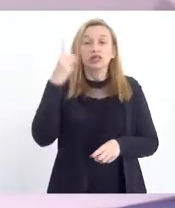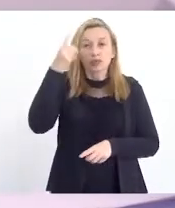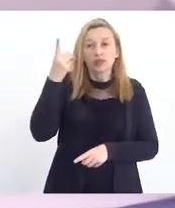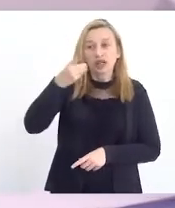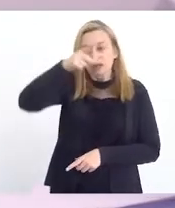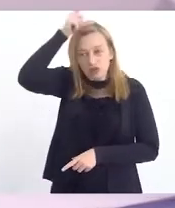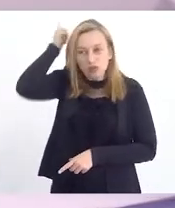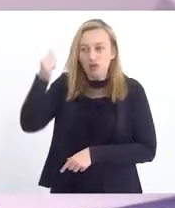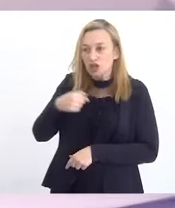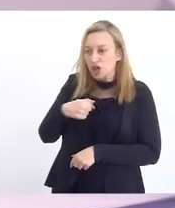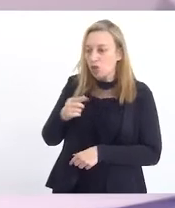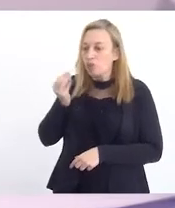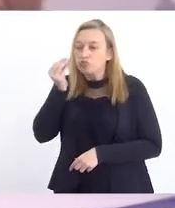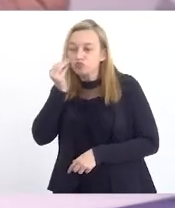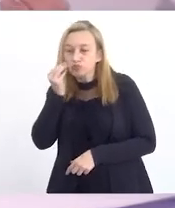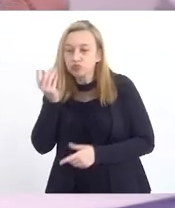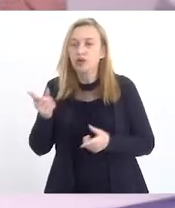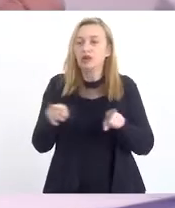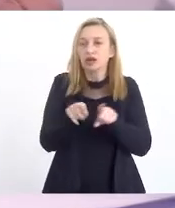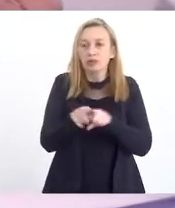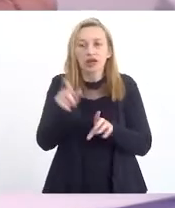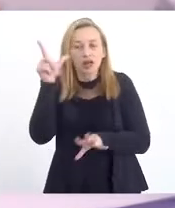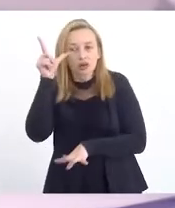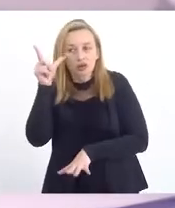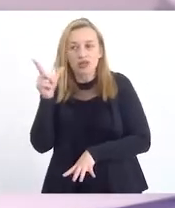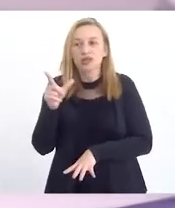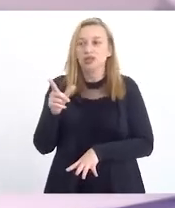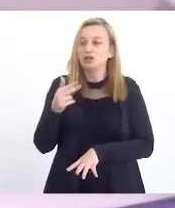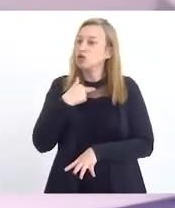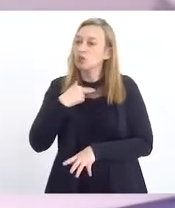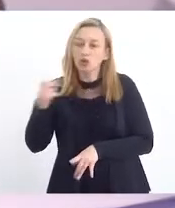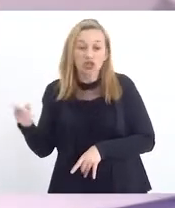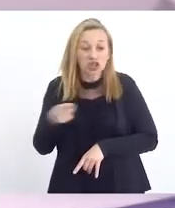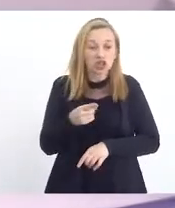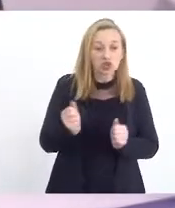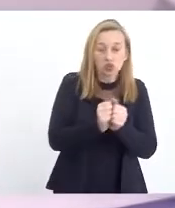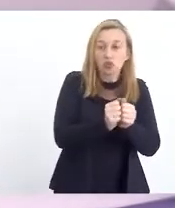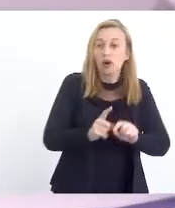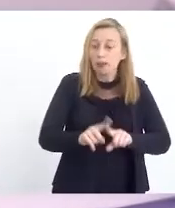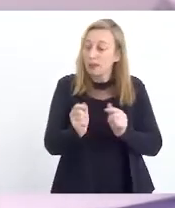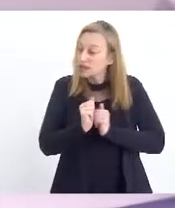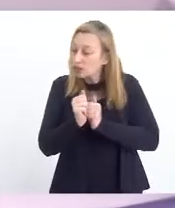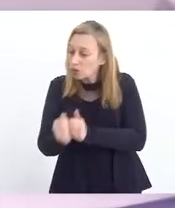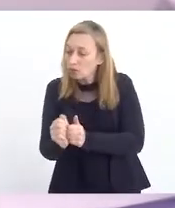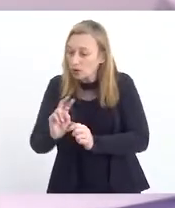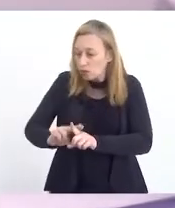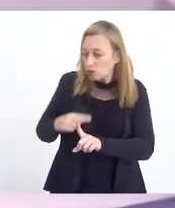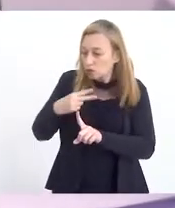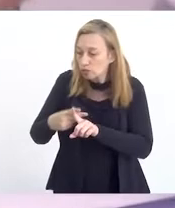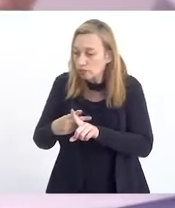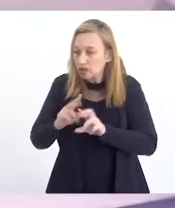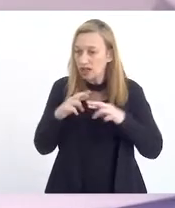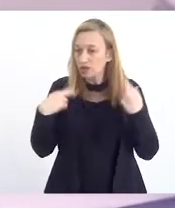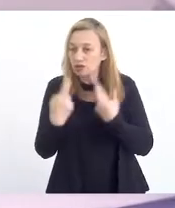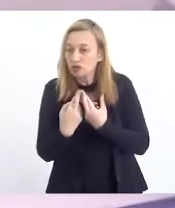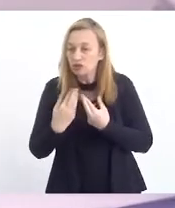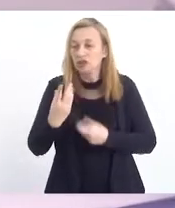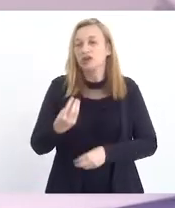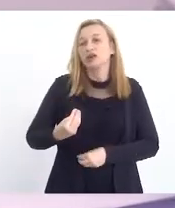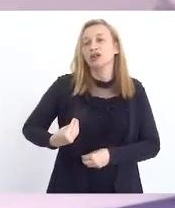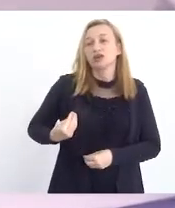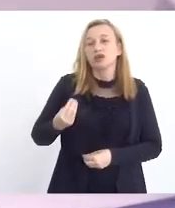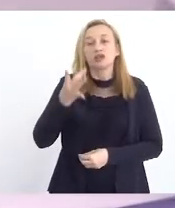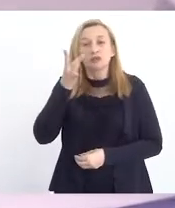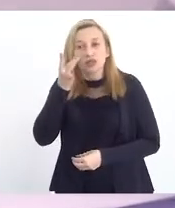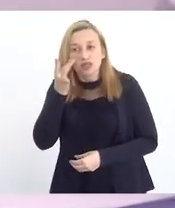Paulo tivemos a oportunidade, a Lucinha estava com a agenda naquele dia, não pôde estar conosco, mas acompanhou o desdobramento daquela reunião. Nós fizemos uma reunião presencial